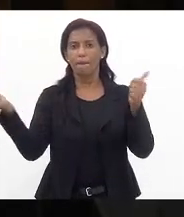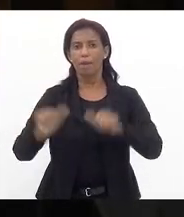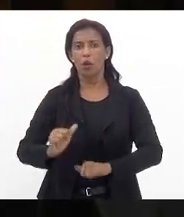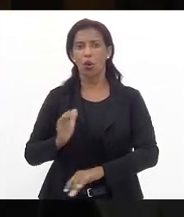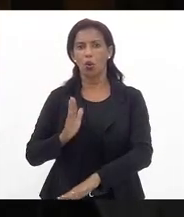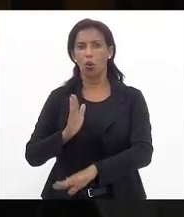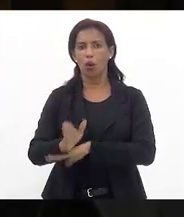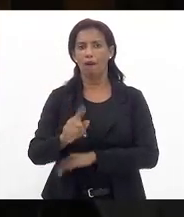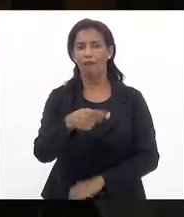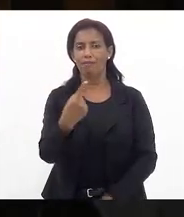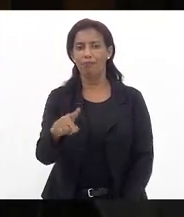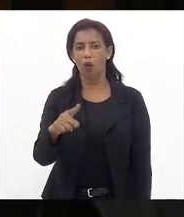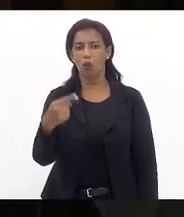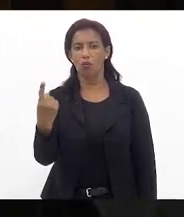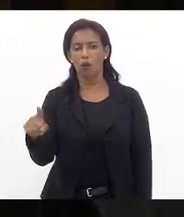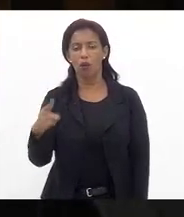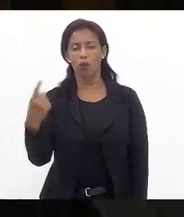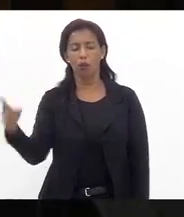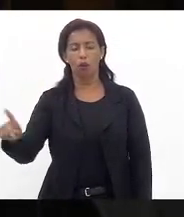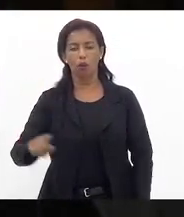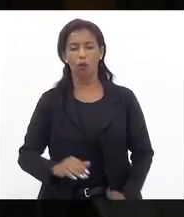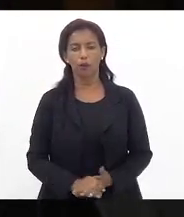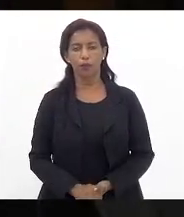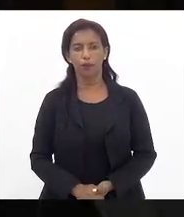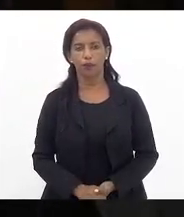entrou. É não e é não.